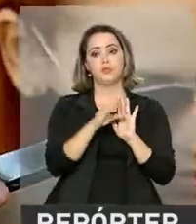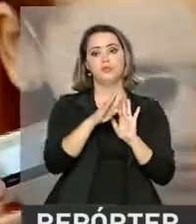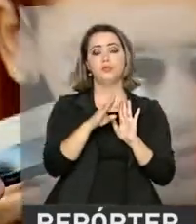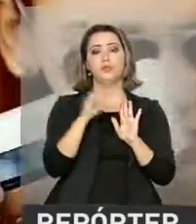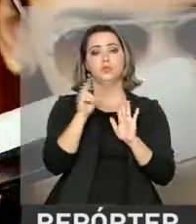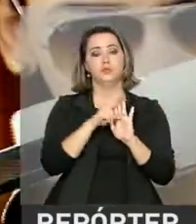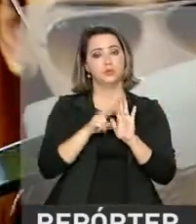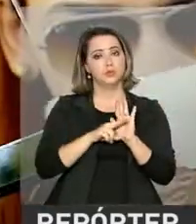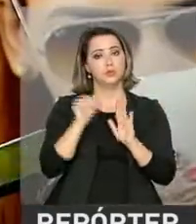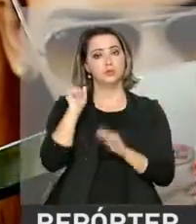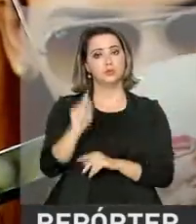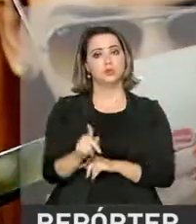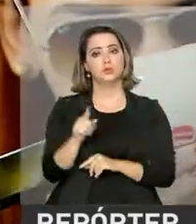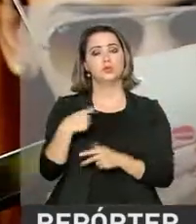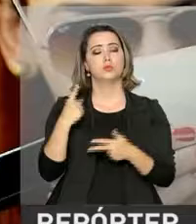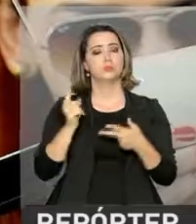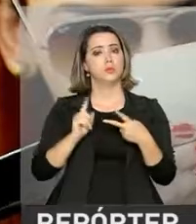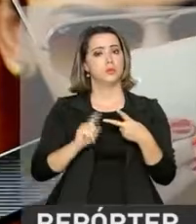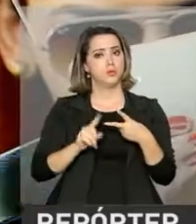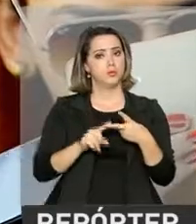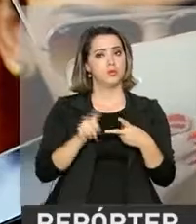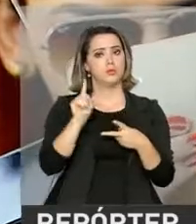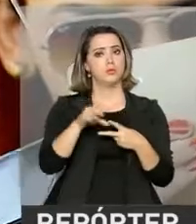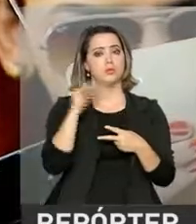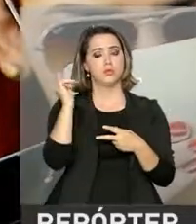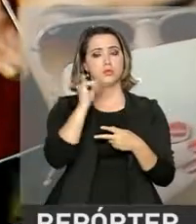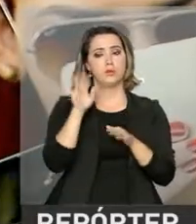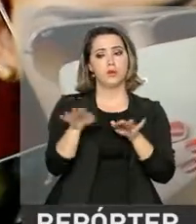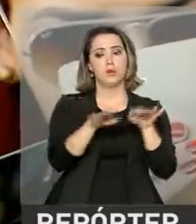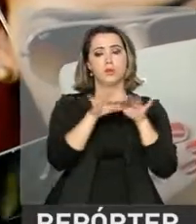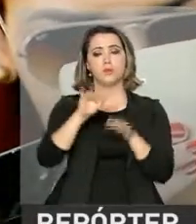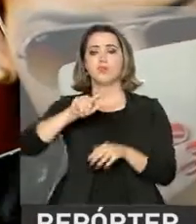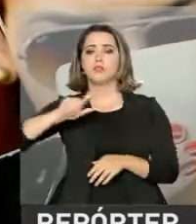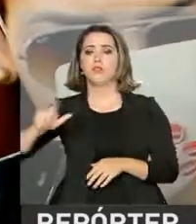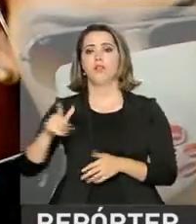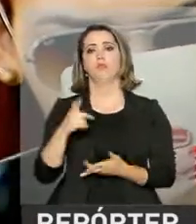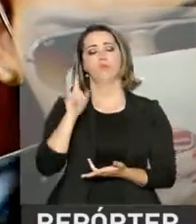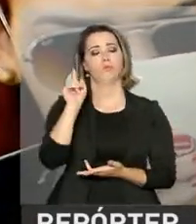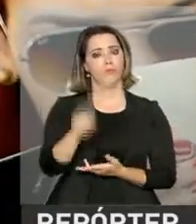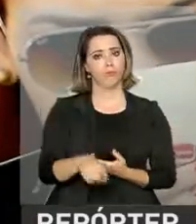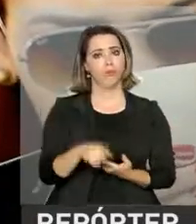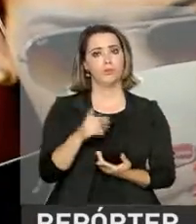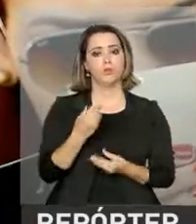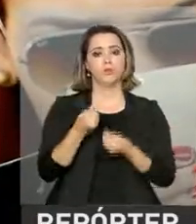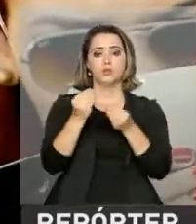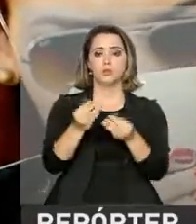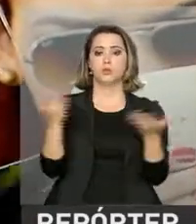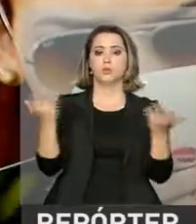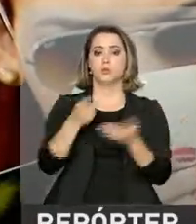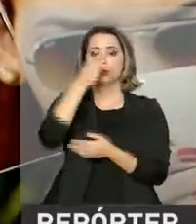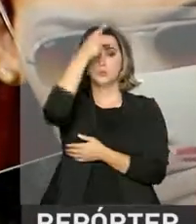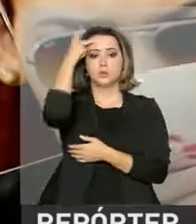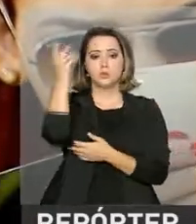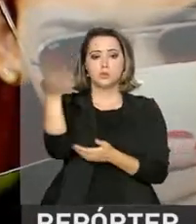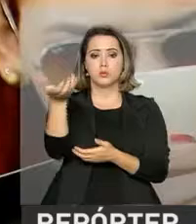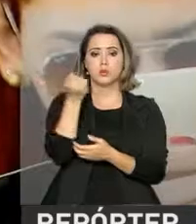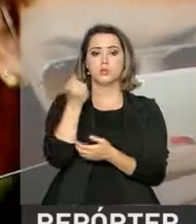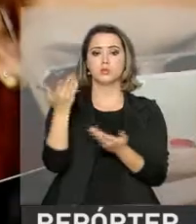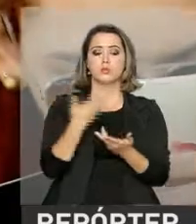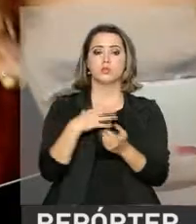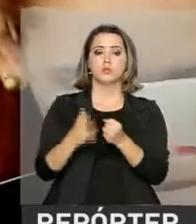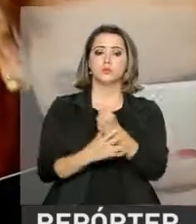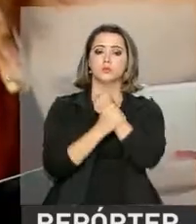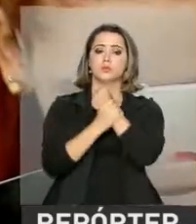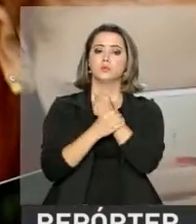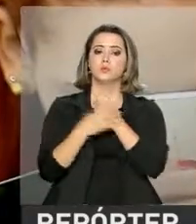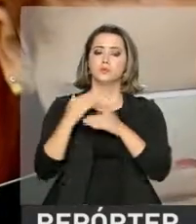do país, e esse outro eixo também, que é o equilíbrio das contas, porque isso também dá a quem recebe hoje aposentadoria e pensões a